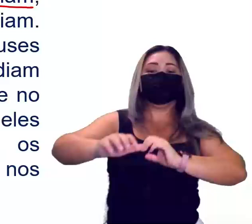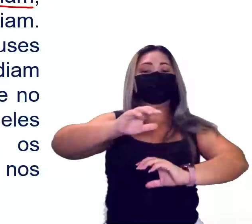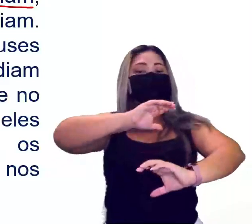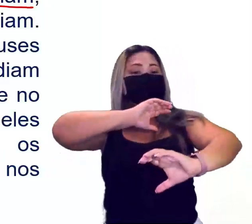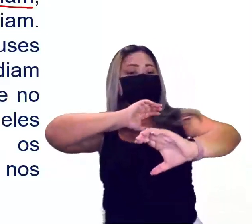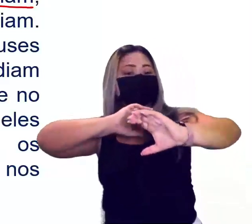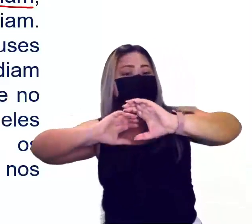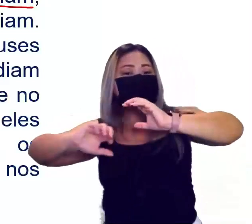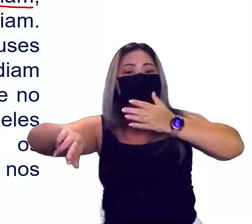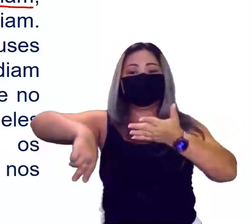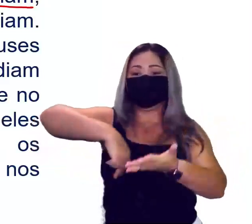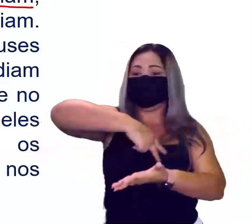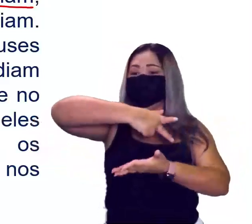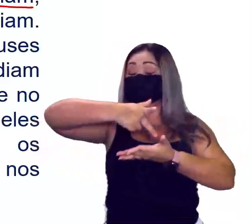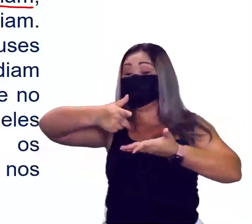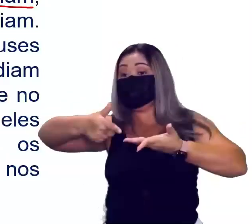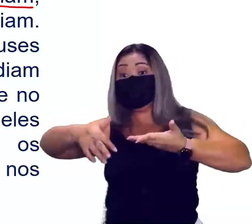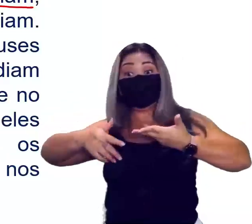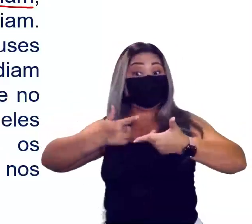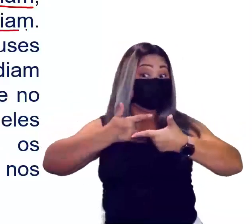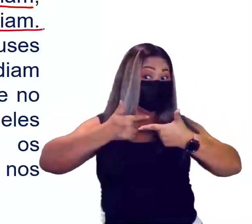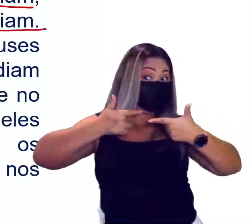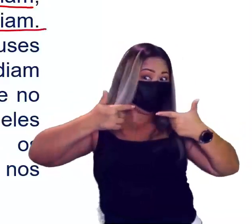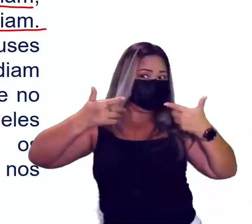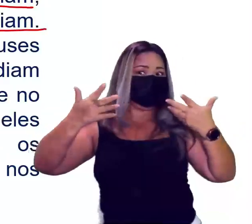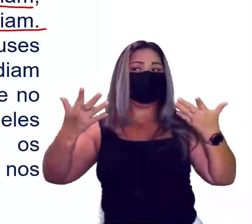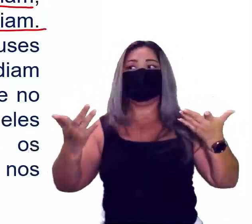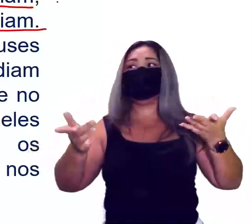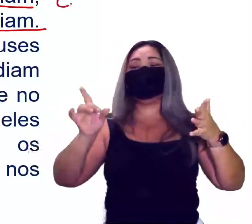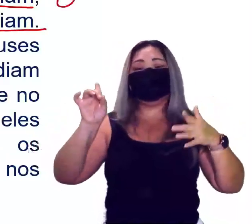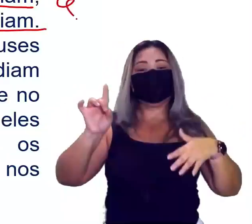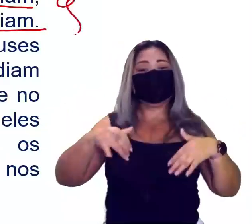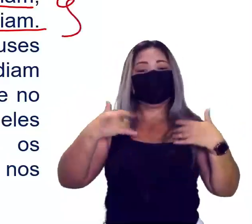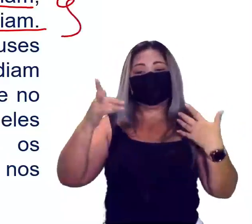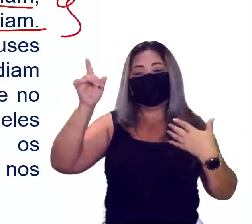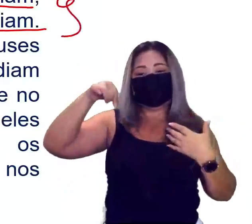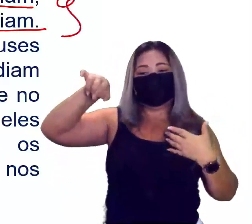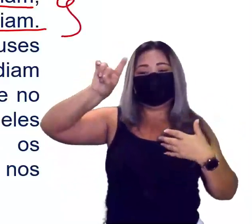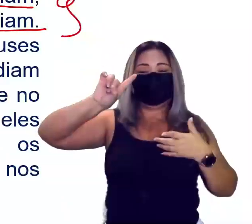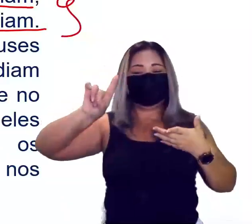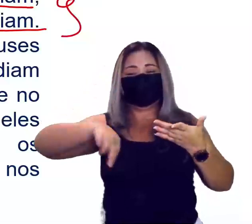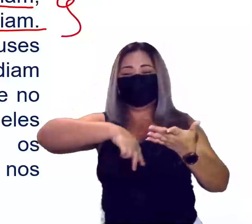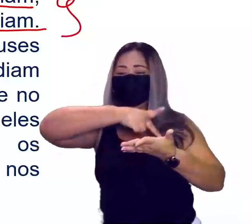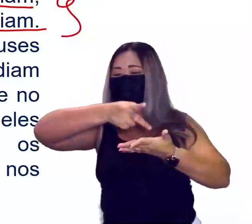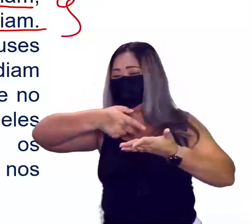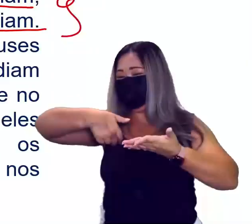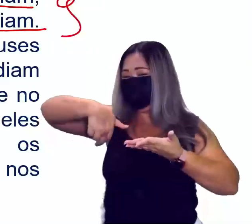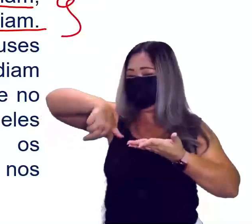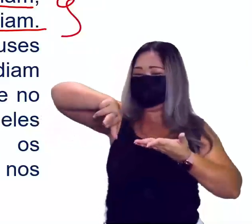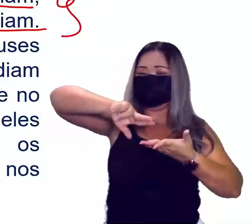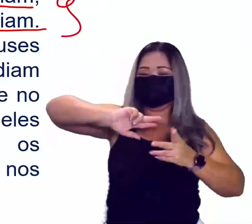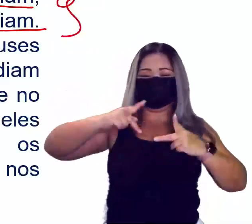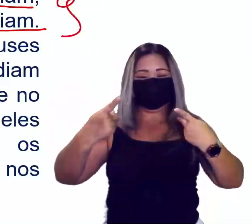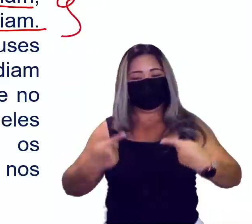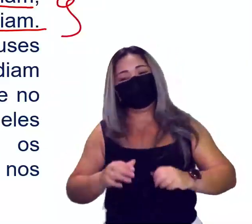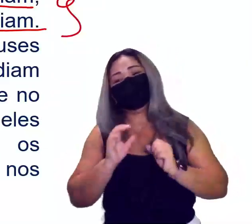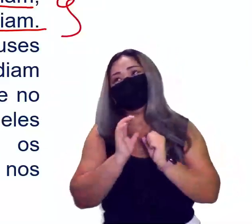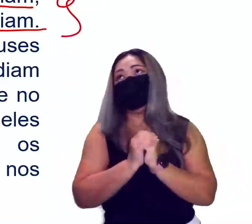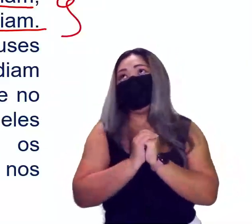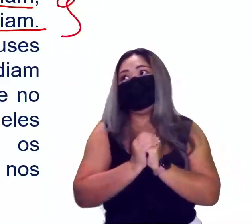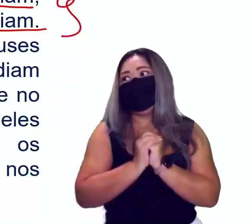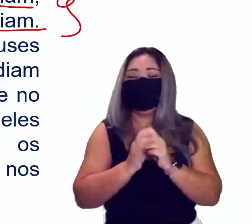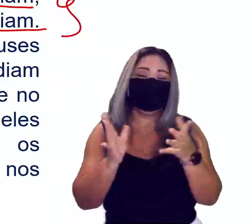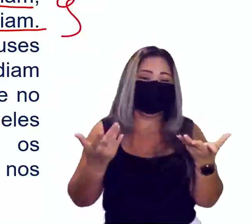bebiam, cantavam, dançavam e se divertiam. Imagina, né, os deuses lá dançando e os humanos lá rezando por